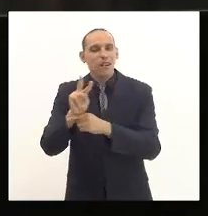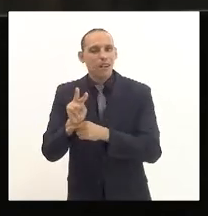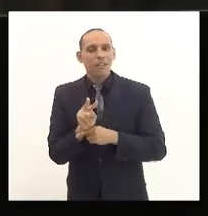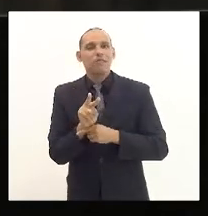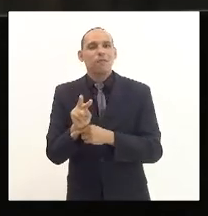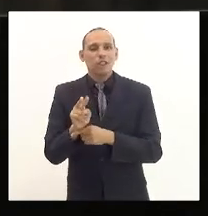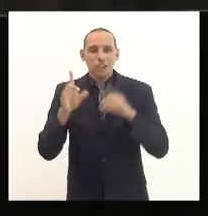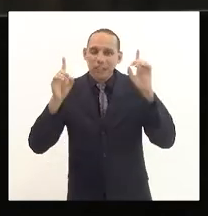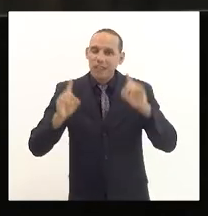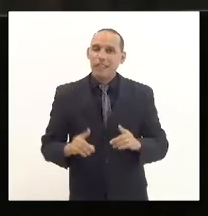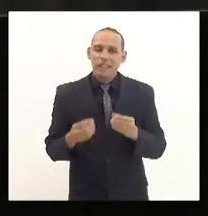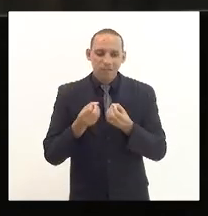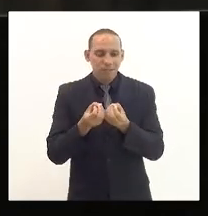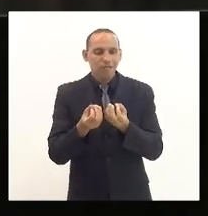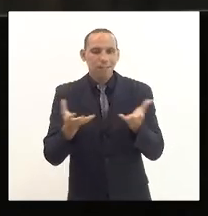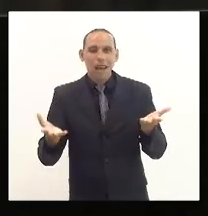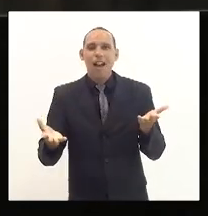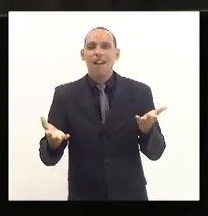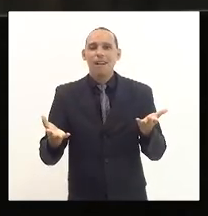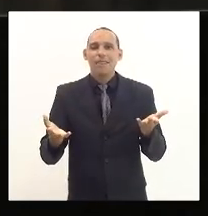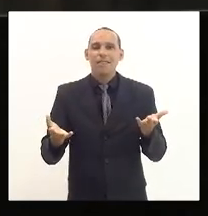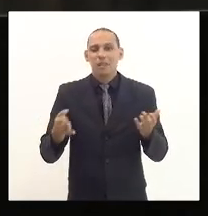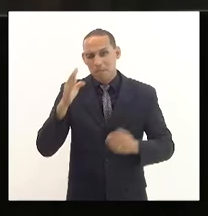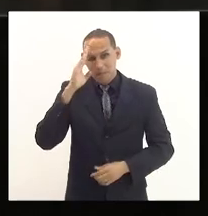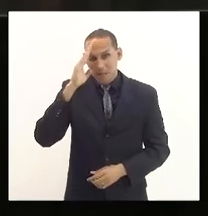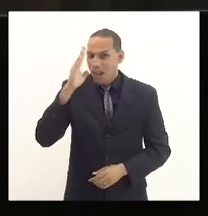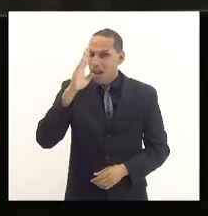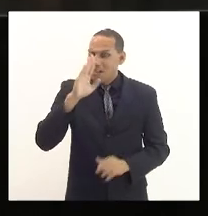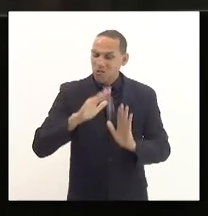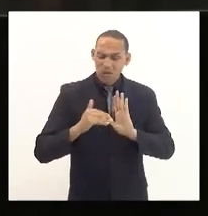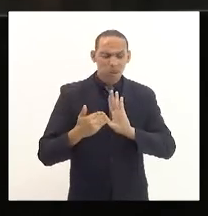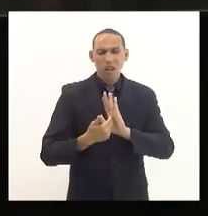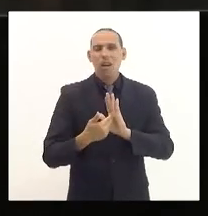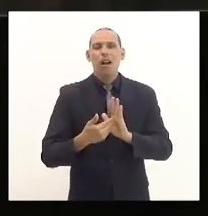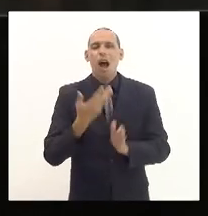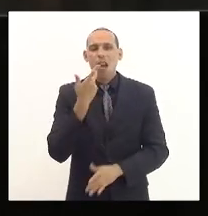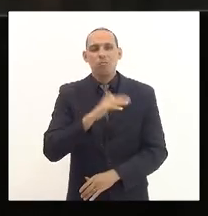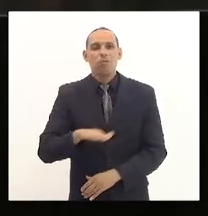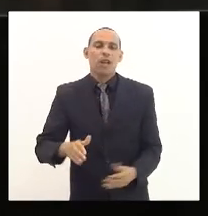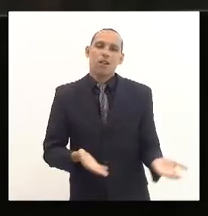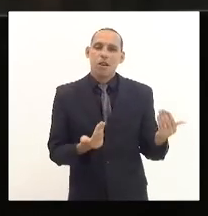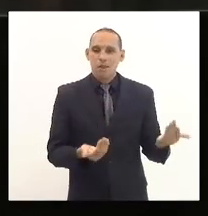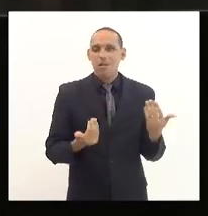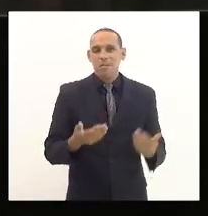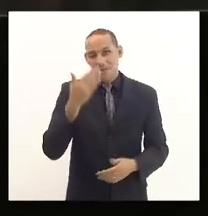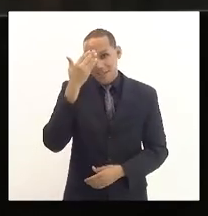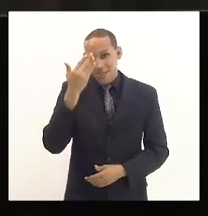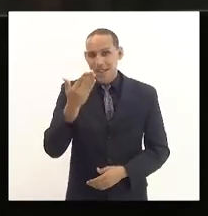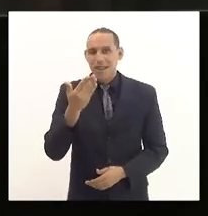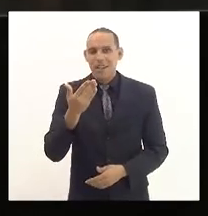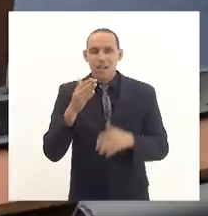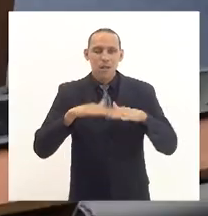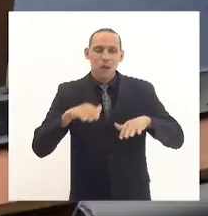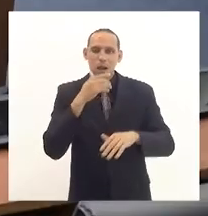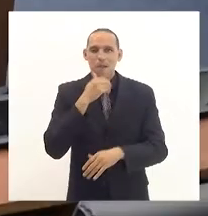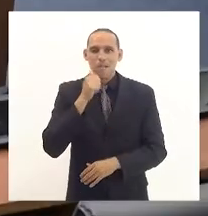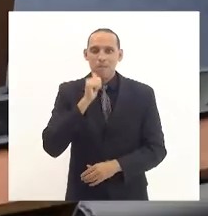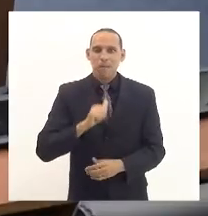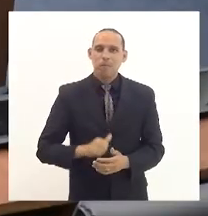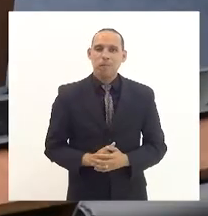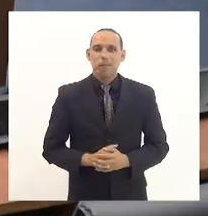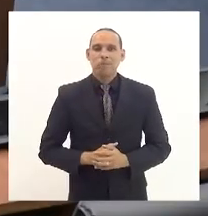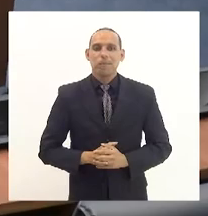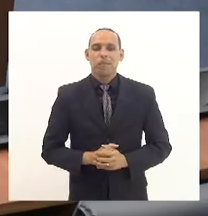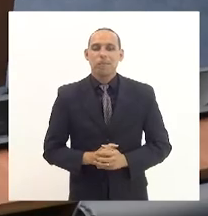direitos e direitos de prioridade absoluta as nossas crianças e adolescentes Muito obrigado a todos e todas